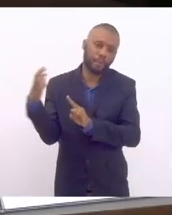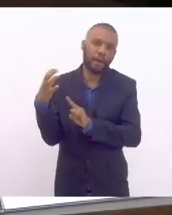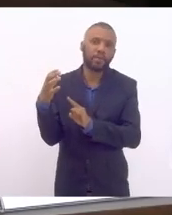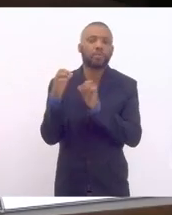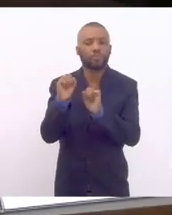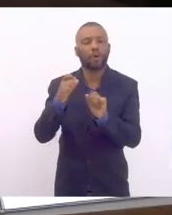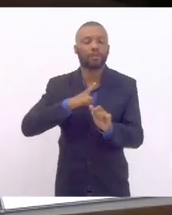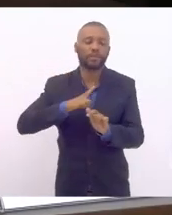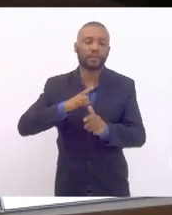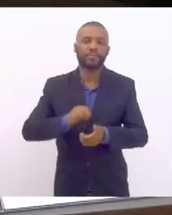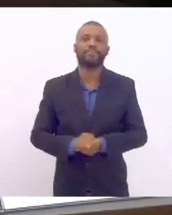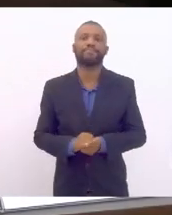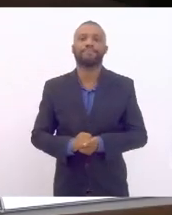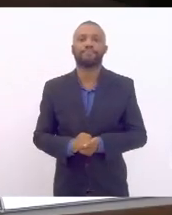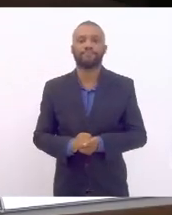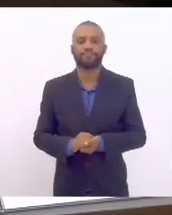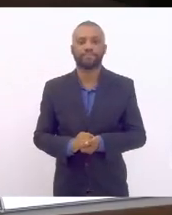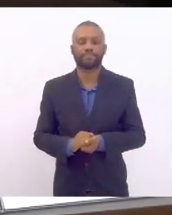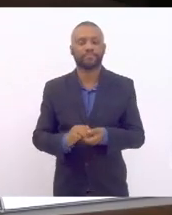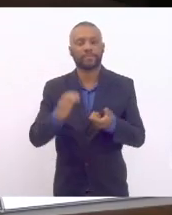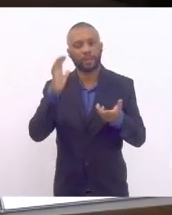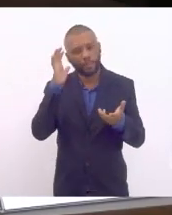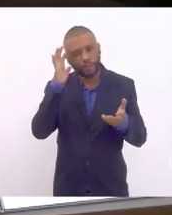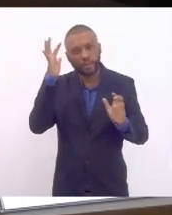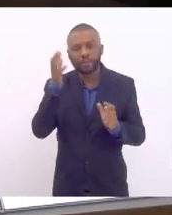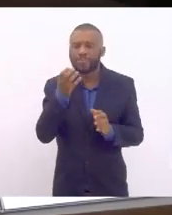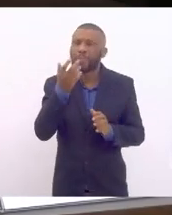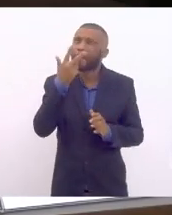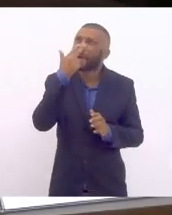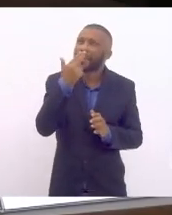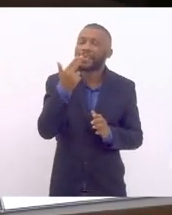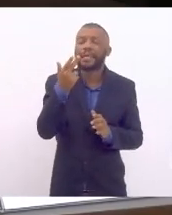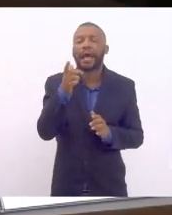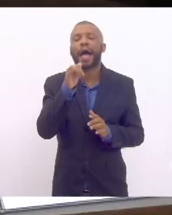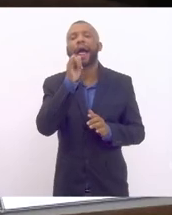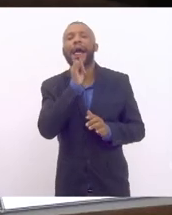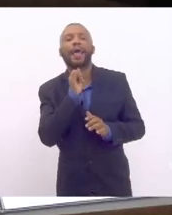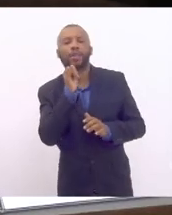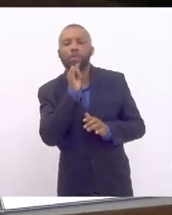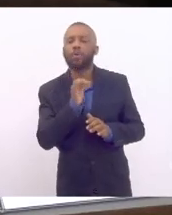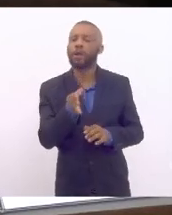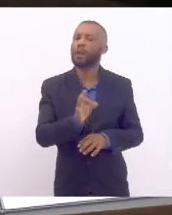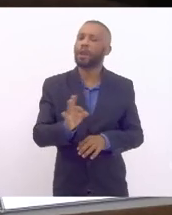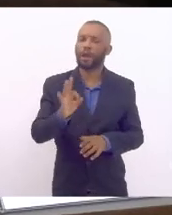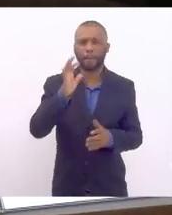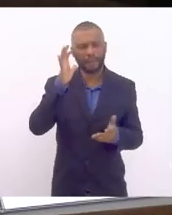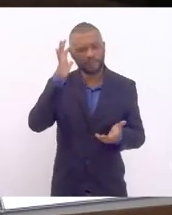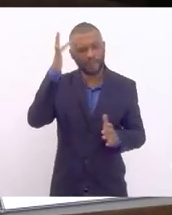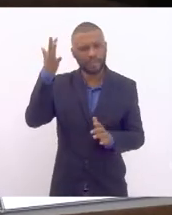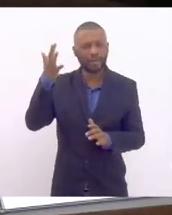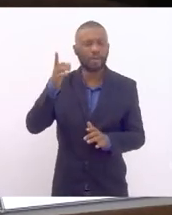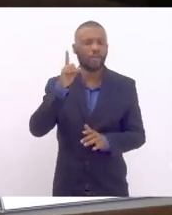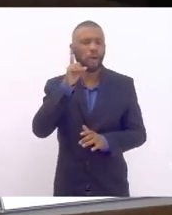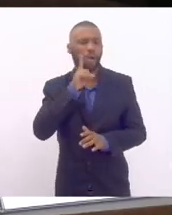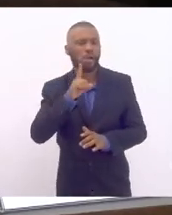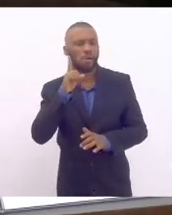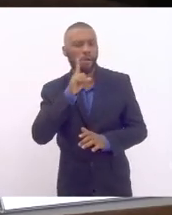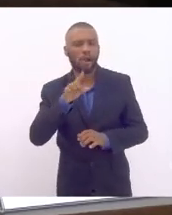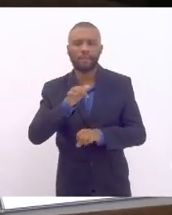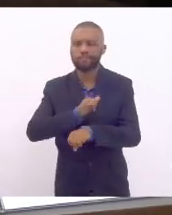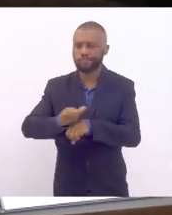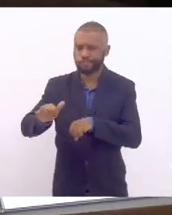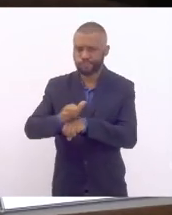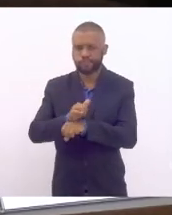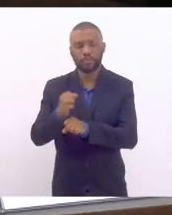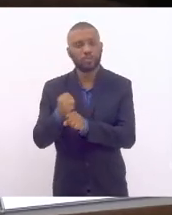é uma situação que não me parece ser por acaso é uma situação que para mim é estratégica desde